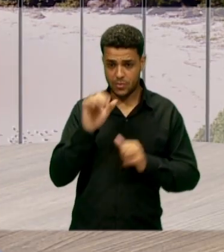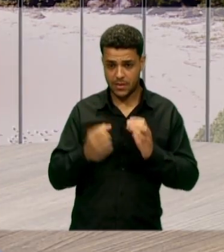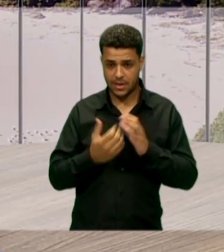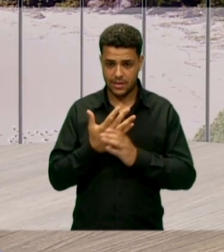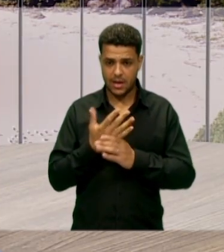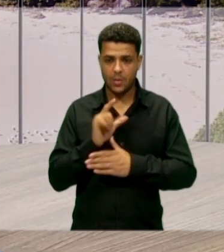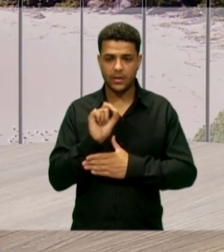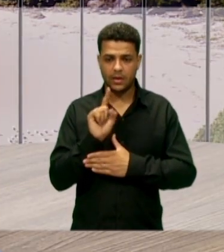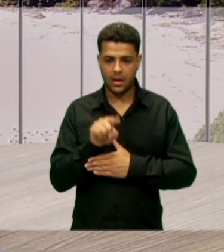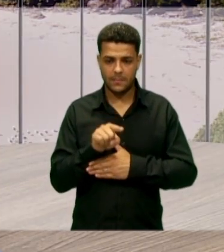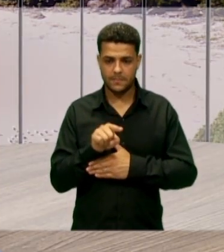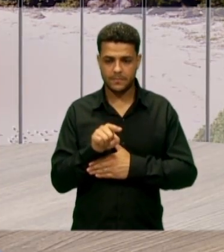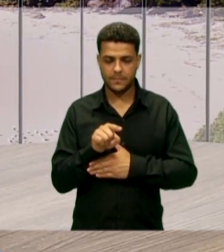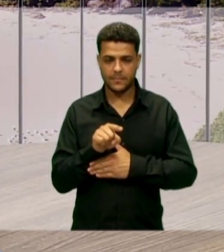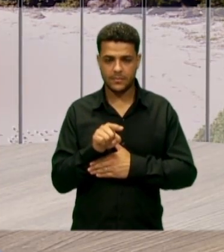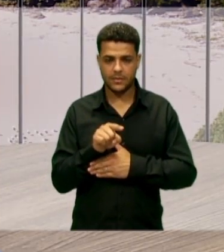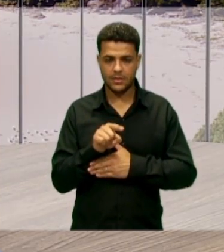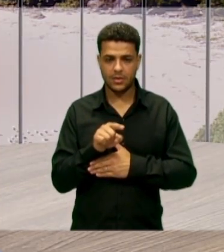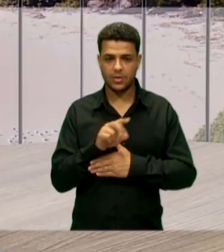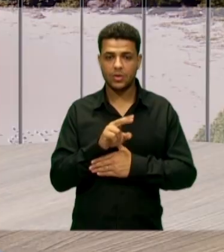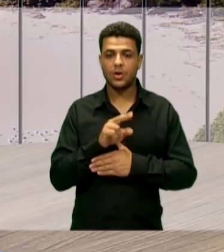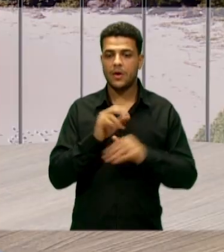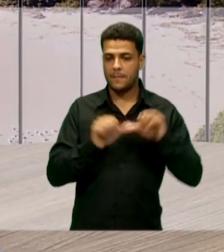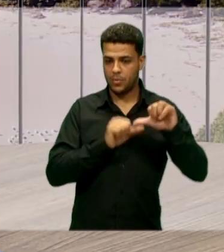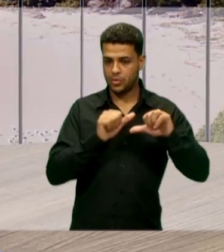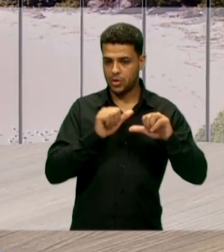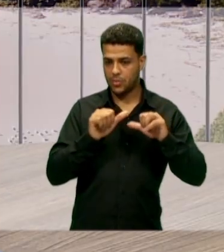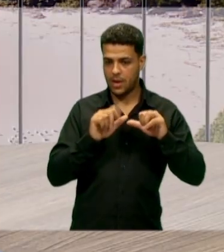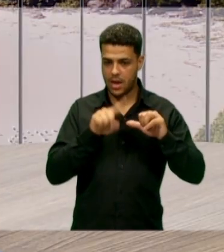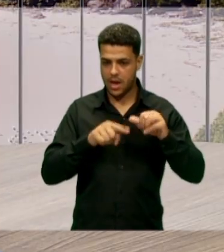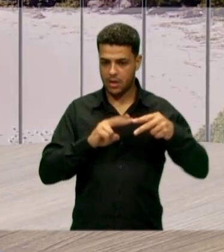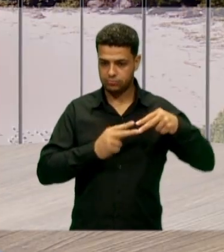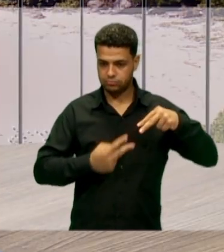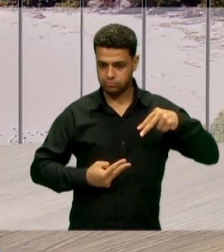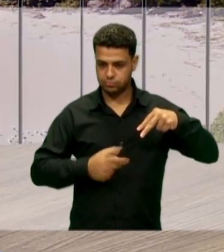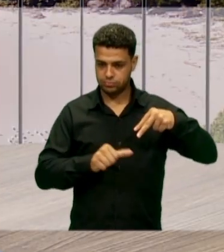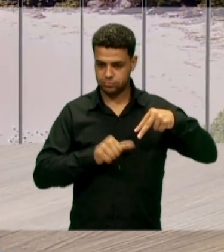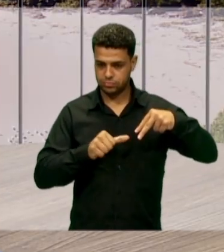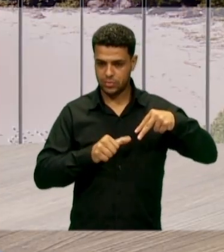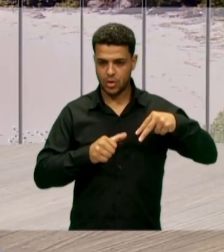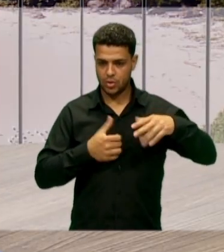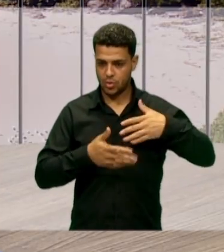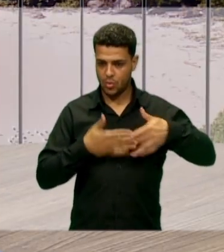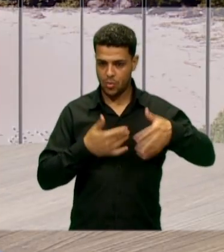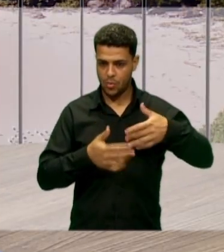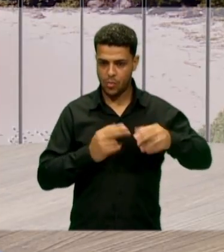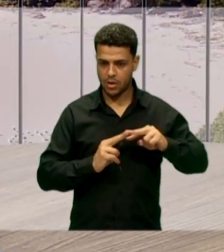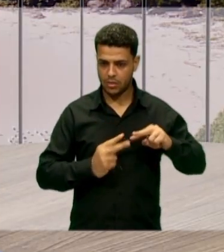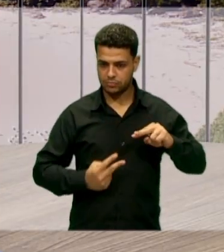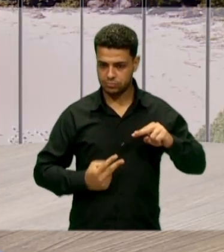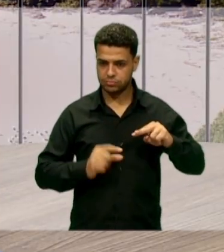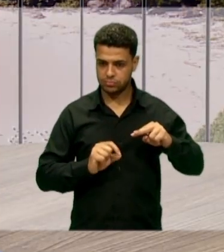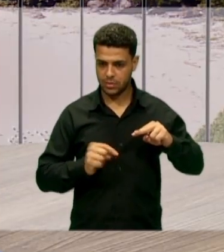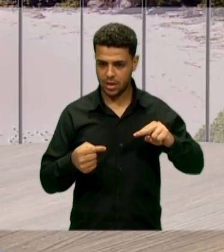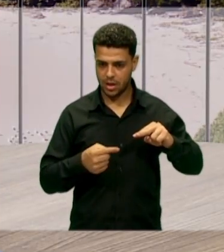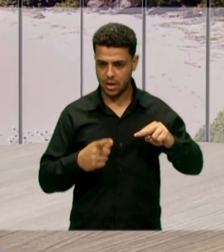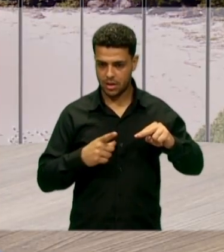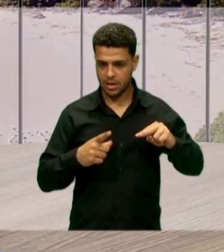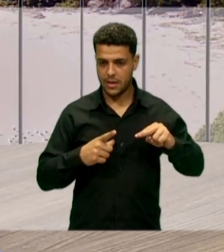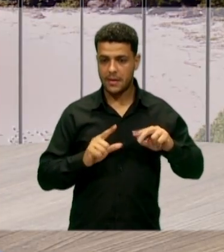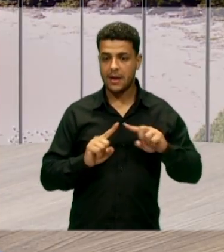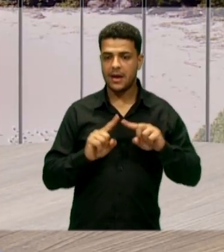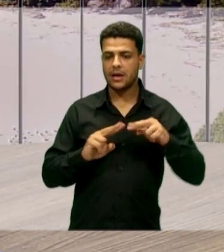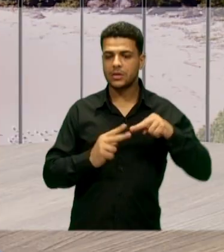surgir, tá? A gente chama, então repito, a mutação é a alteração do código genético, de algum gene. Então,